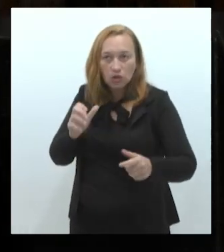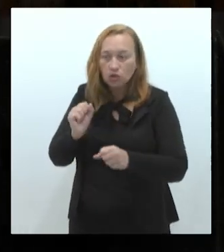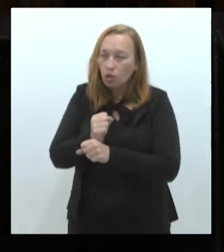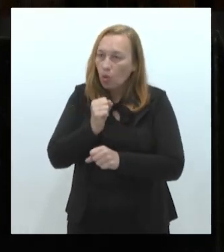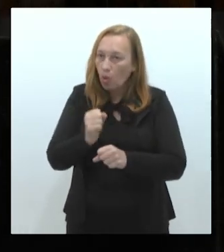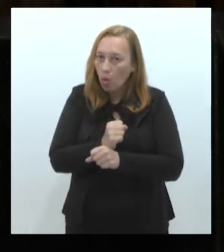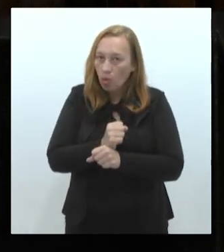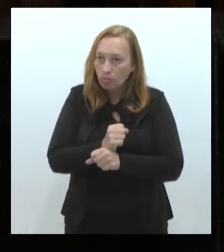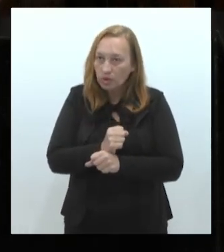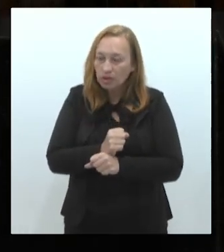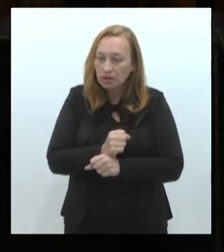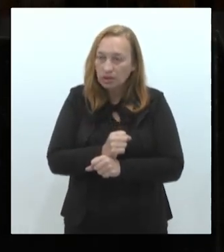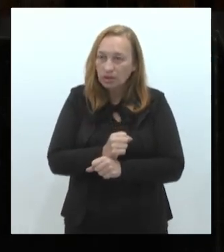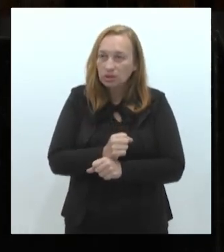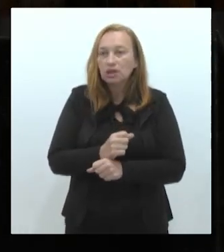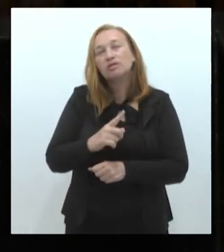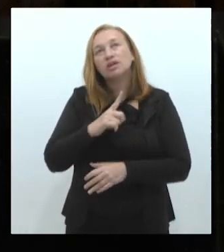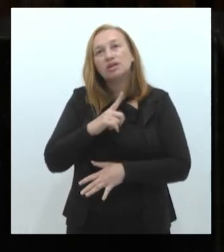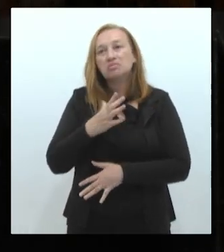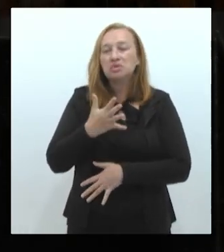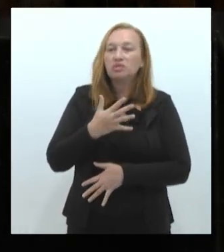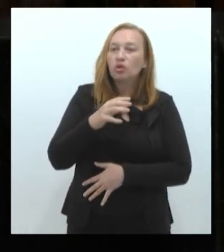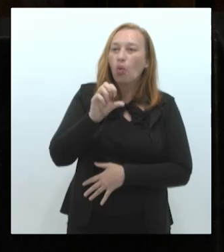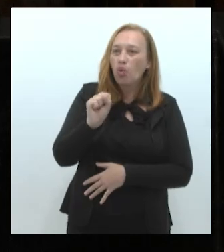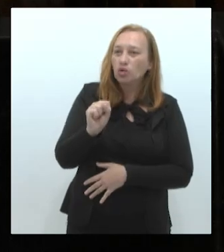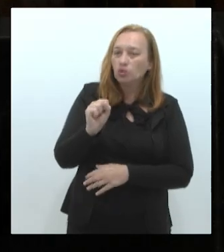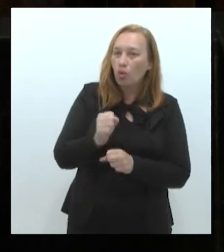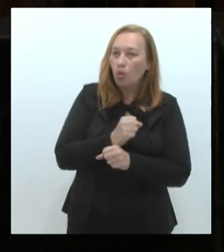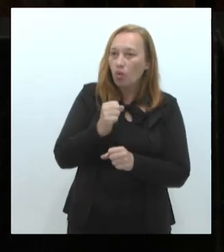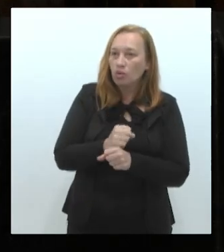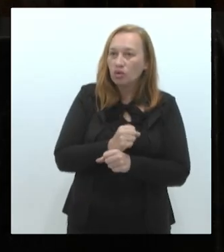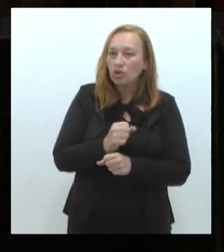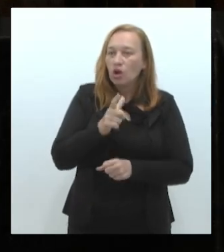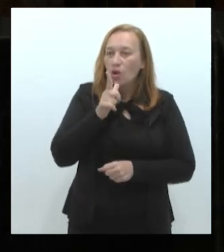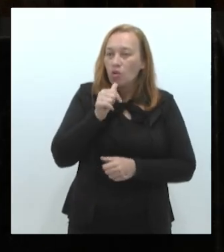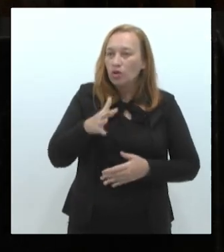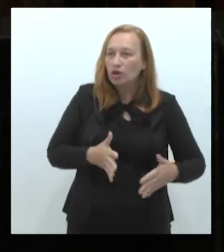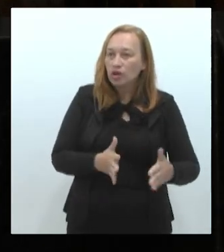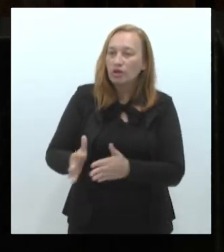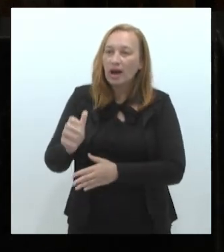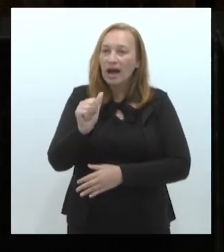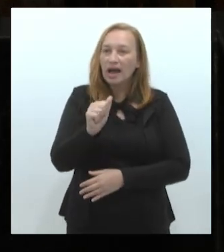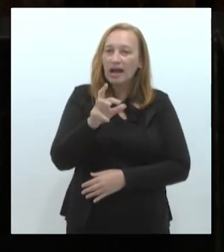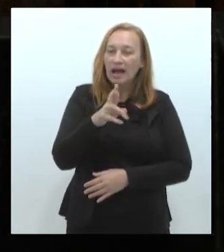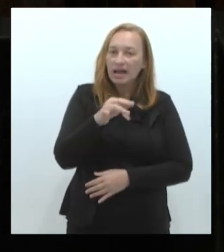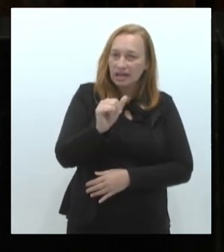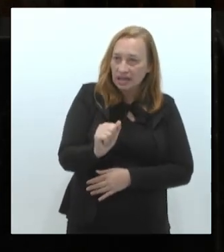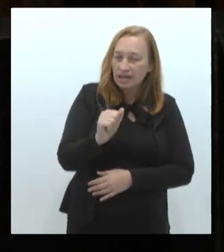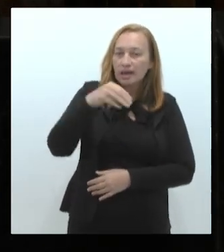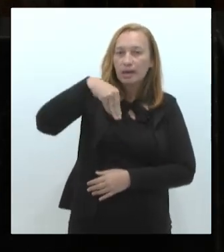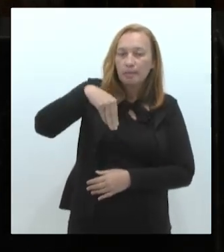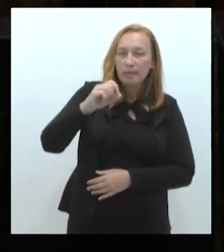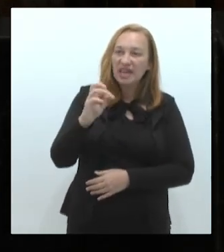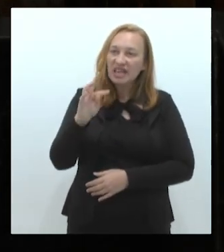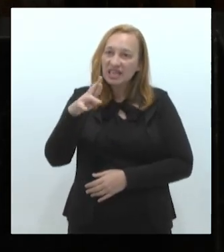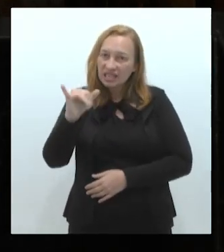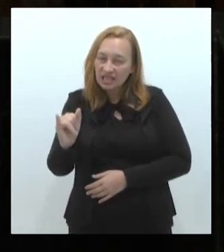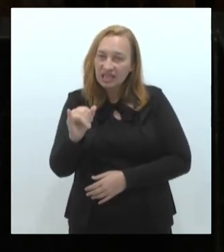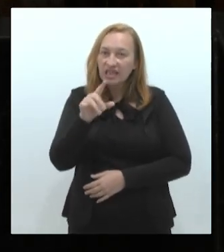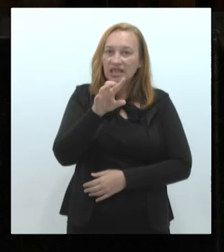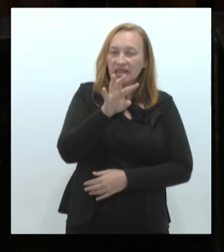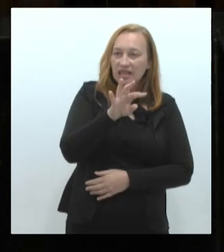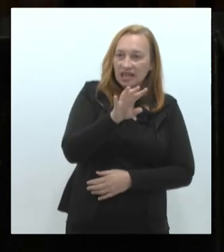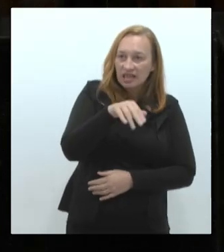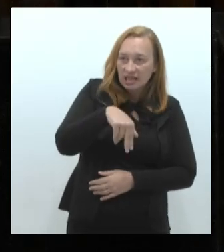soluções de engenharia maiores, nós vamos ter pelo menos 8 grandes obras, que pegam o rio Acari, o rio Miriti, o rio Quitandinha, que